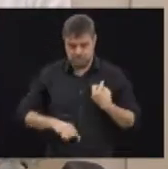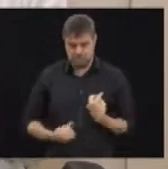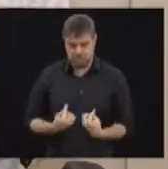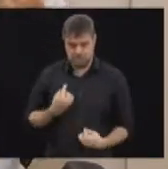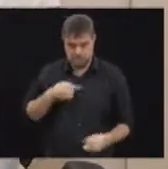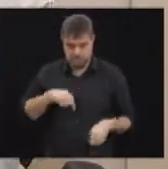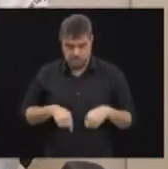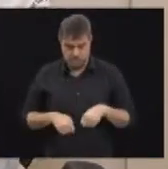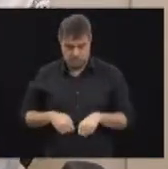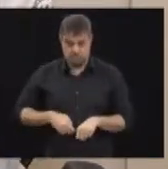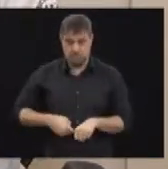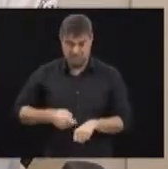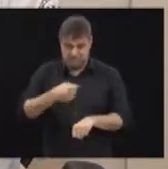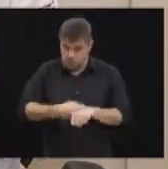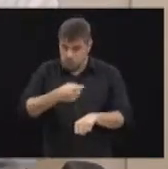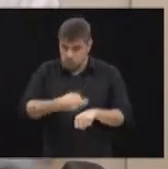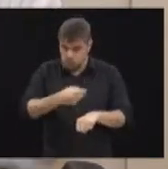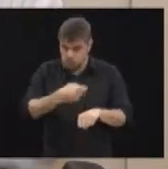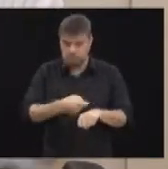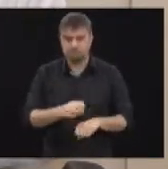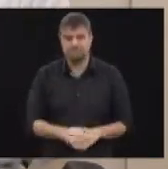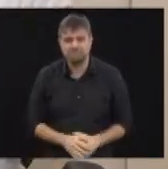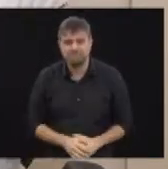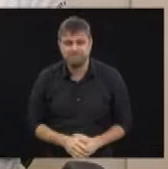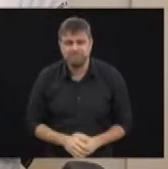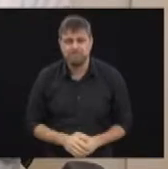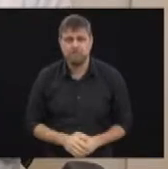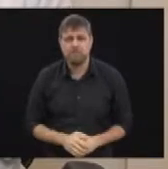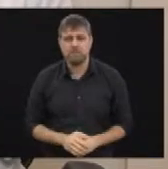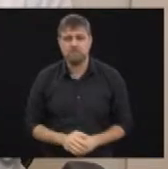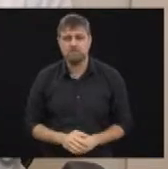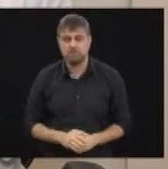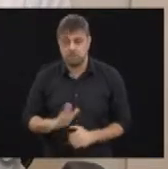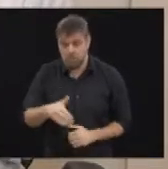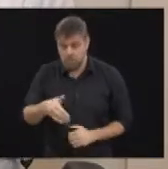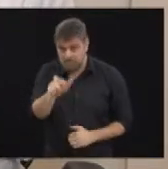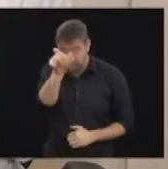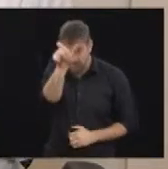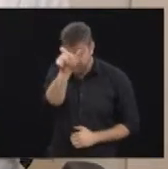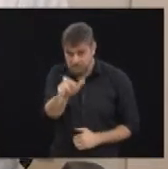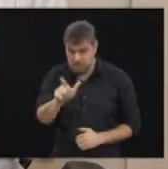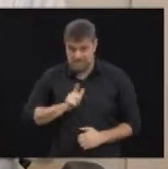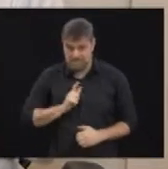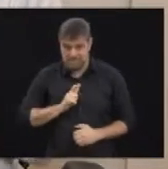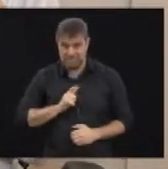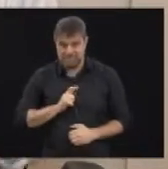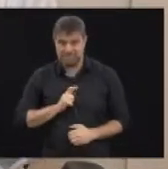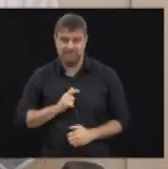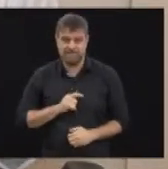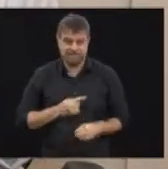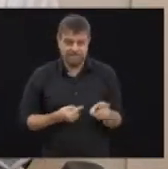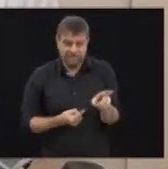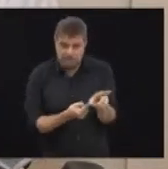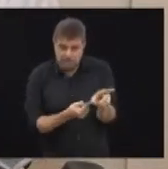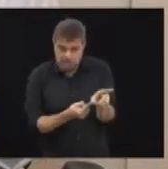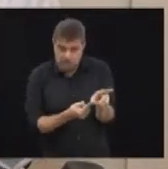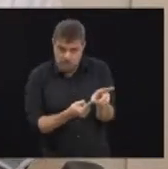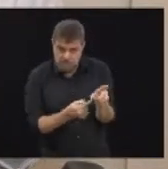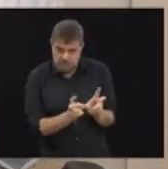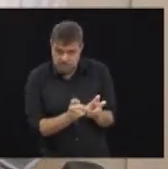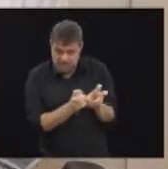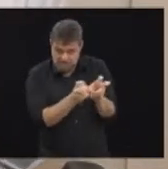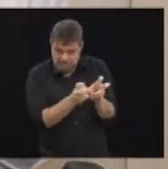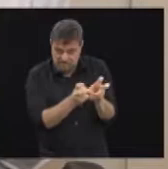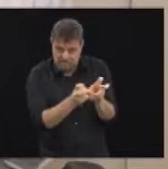formar hidroxiapatita, para deixar o osso bem forte. Então, quando o paciente com câncer de próstata,